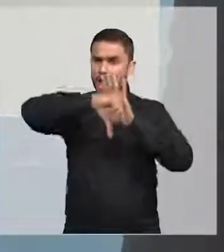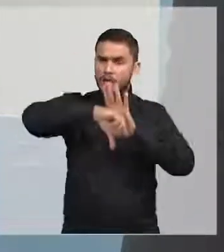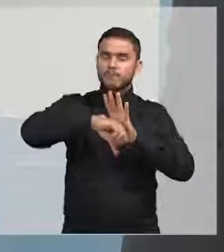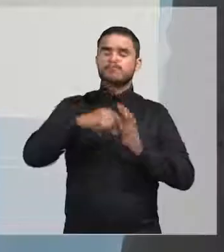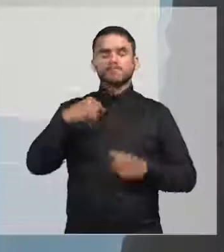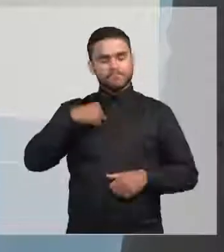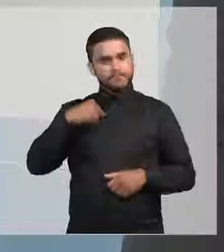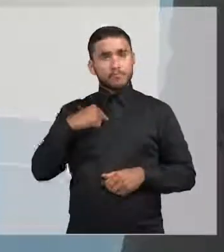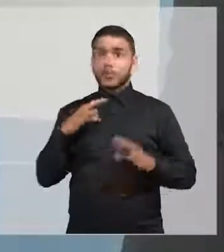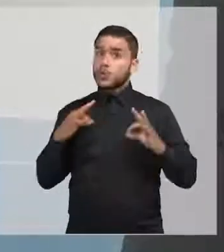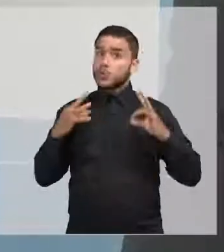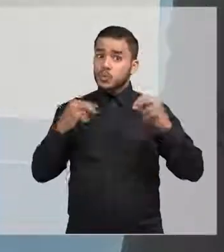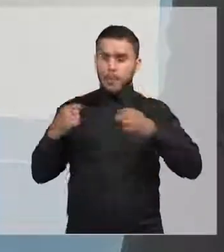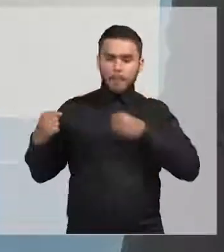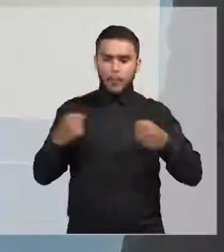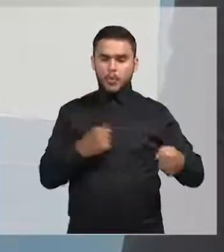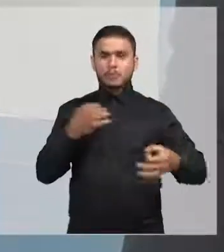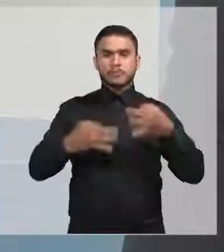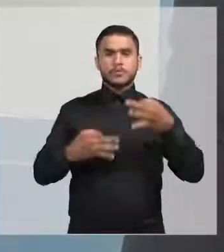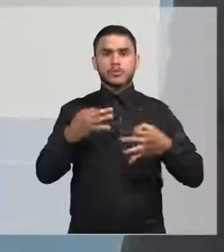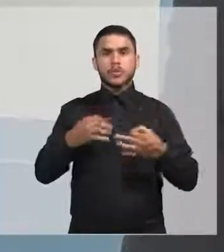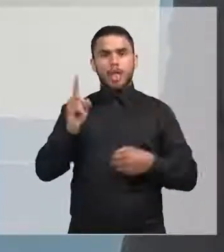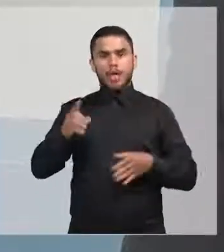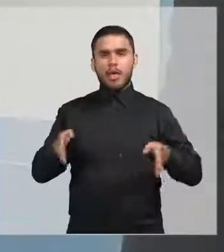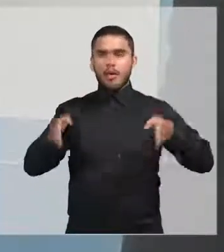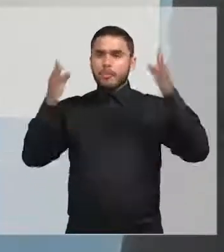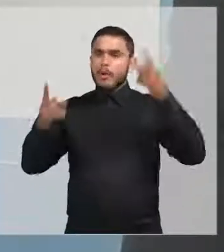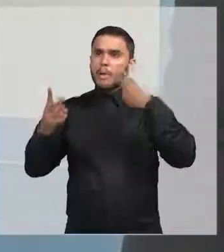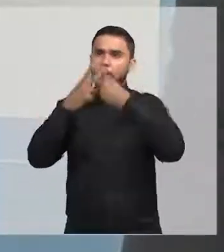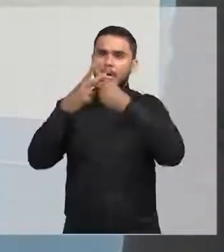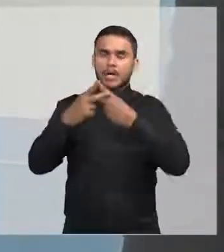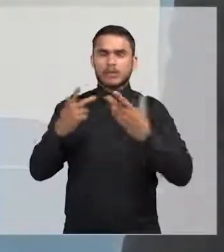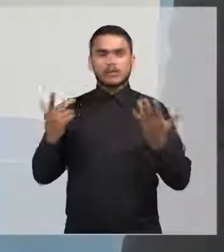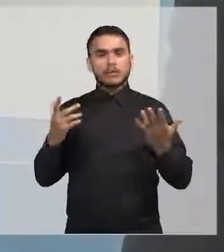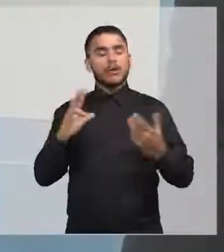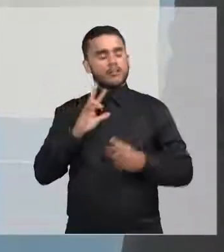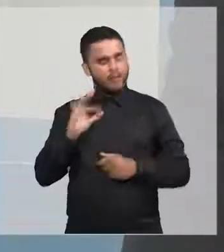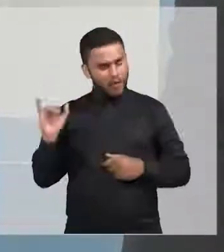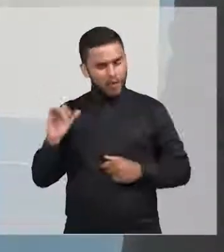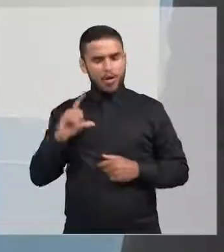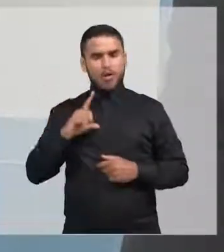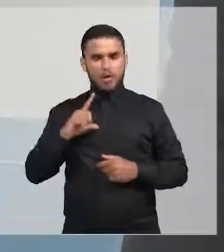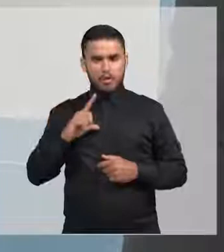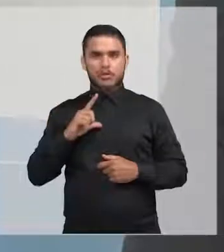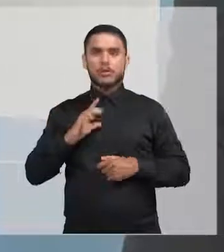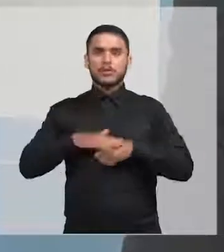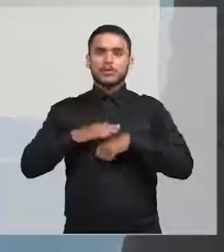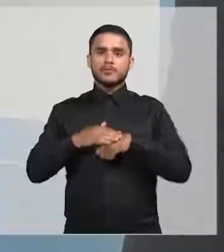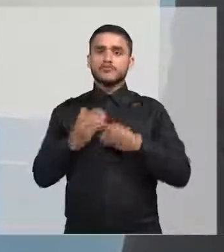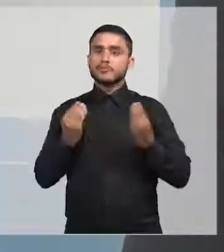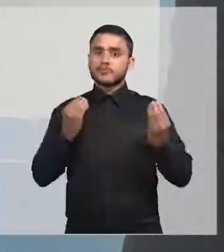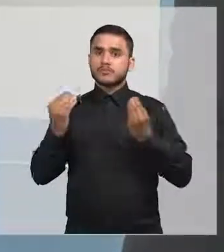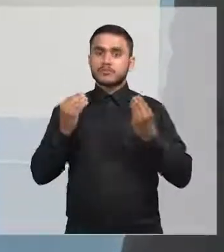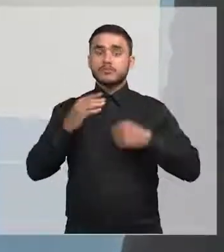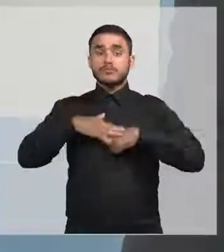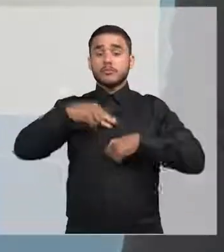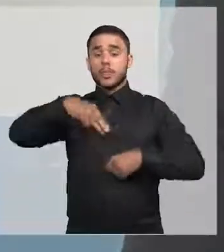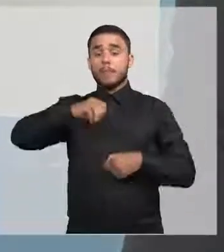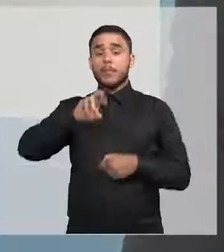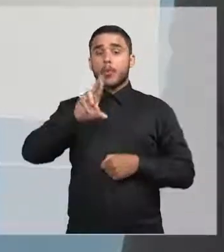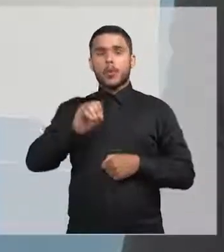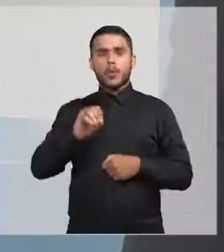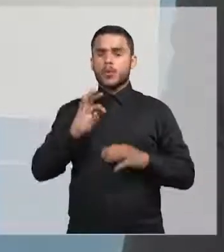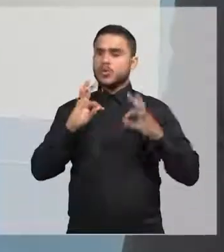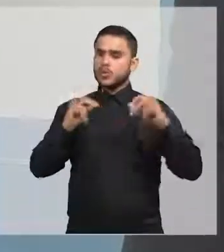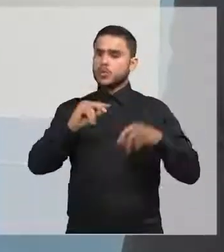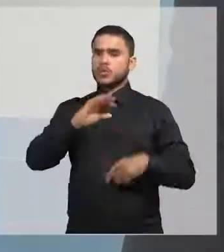bloco, eu vou dizer uma coisa que é preciso ser dita. Quero eu não acreditar que tudo isso tenha sido programado. Porque se